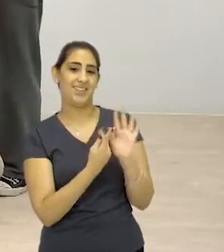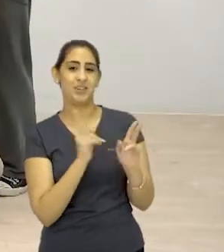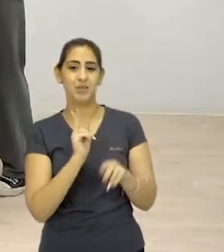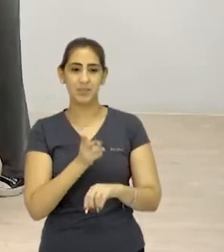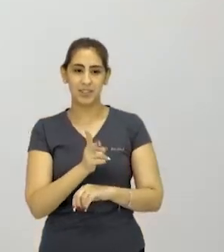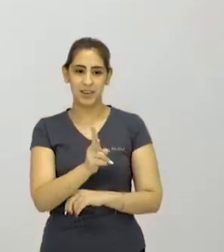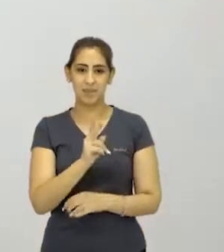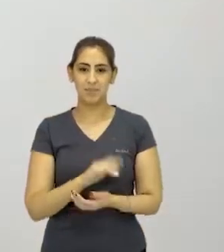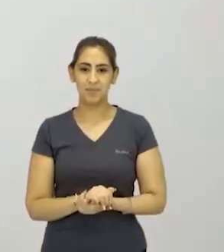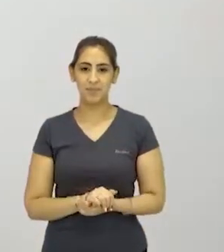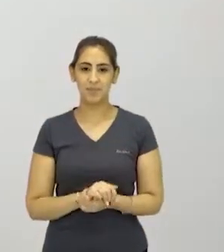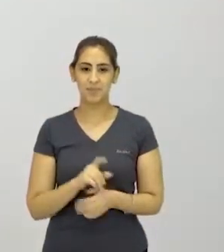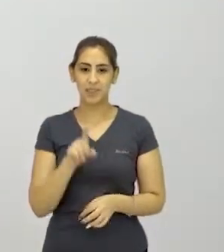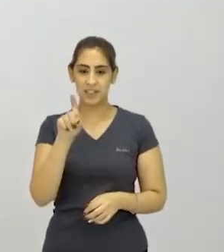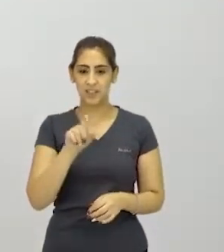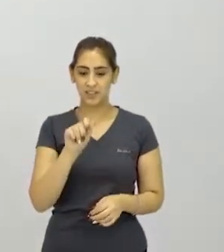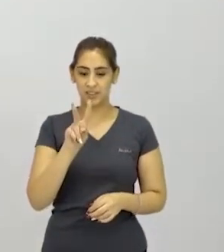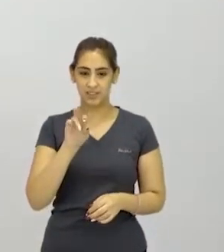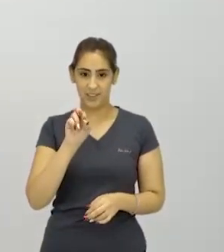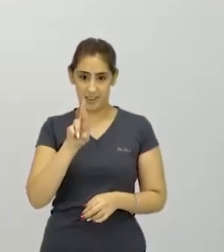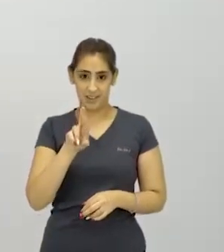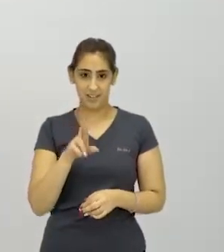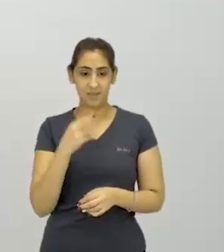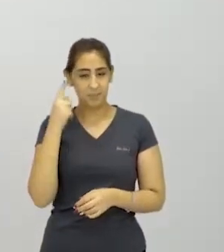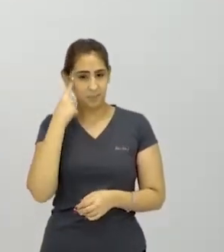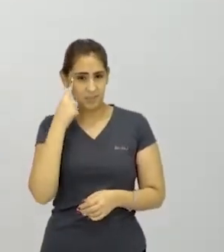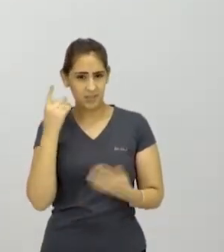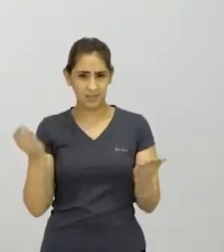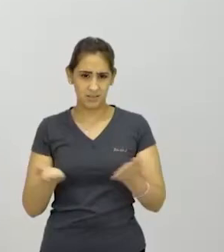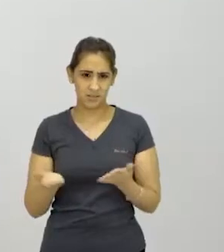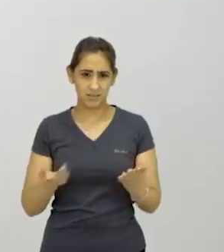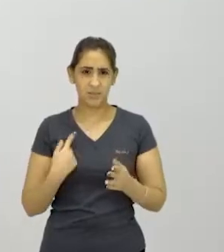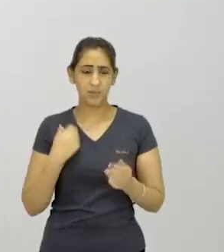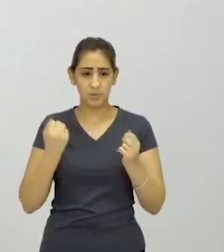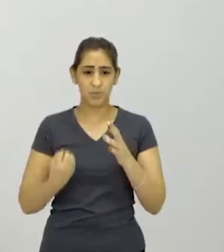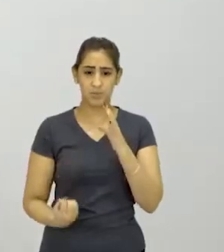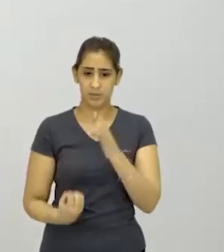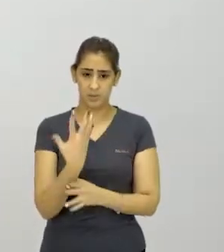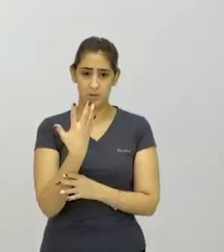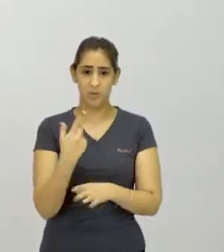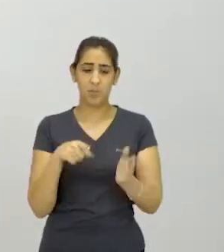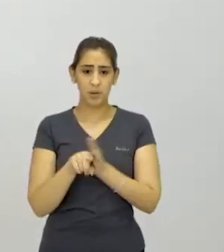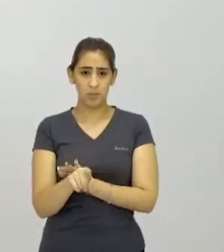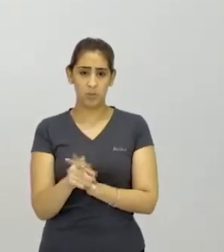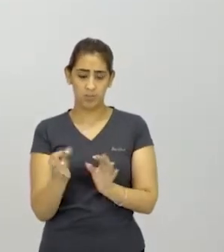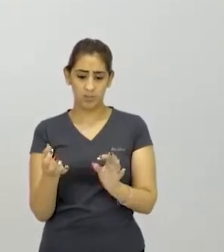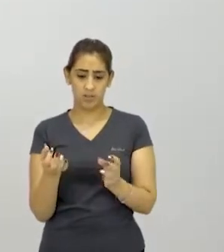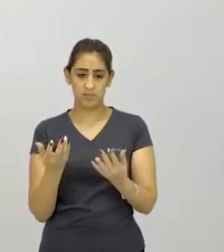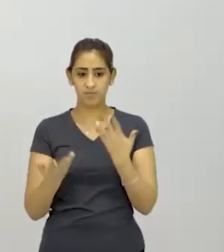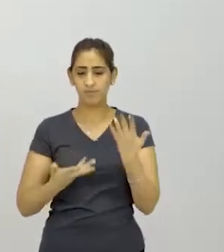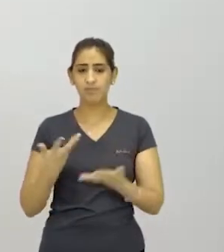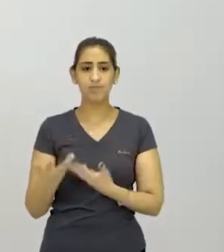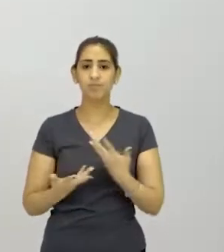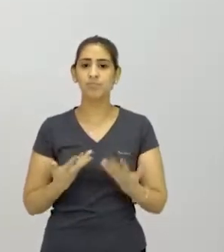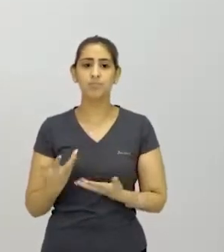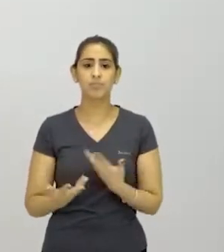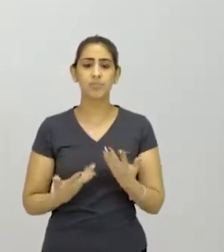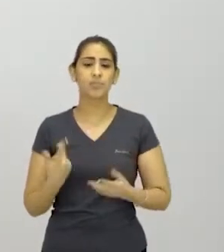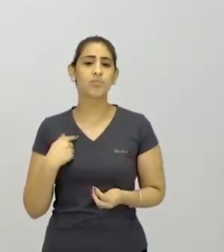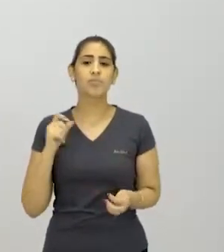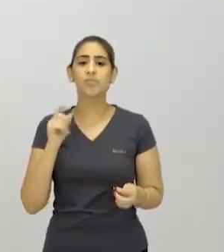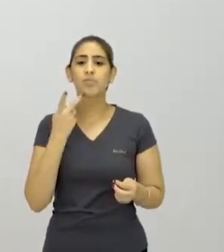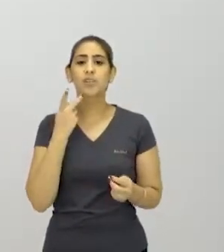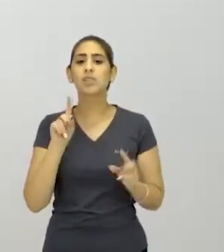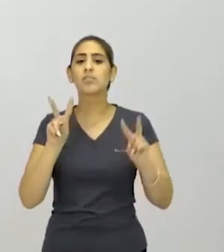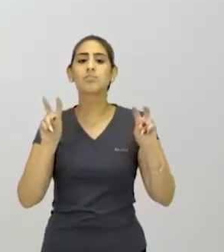E, Xavier, agora pensando assim, né, pode parecer uma pergunta meio óbvia, né? Mas aí vamos tentar